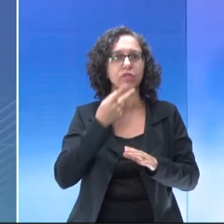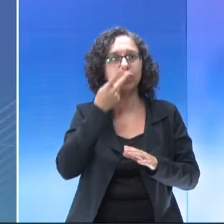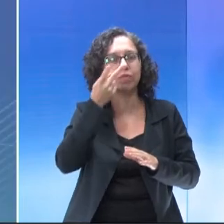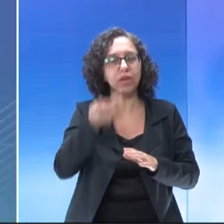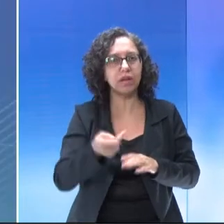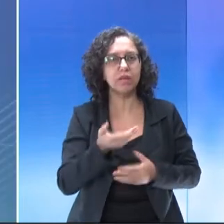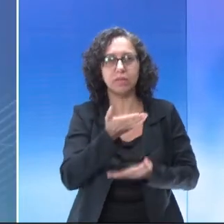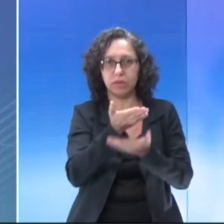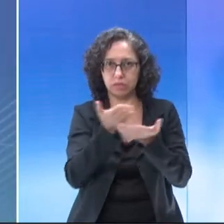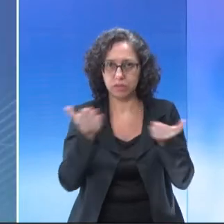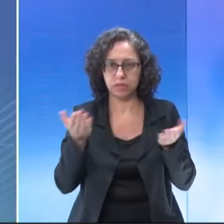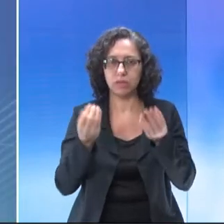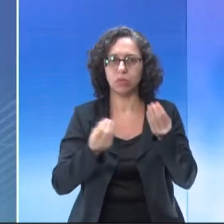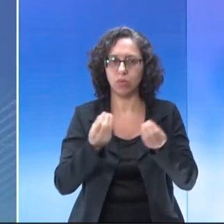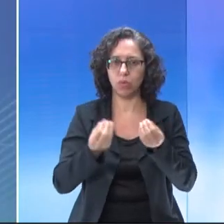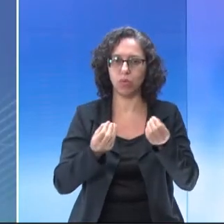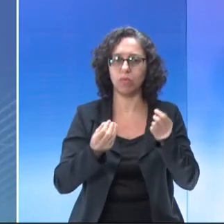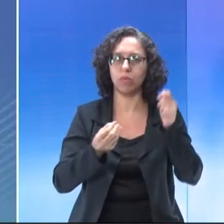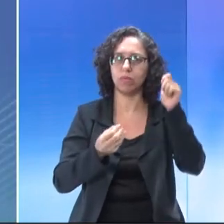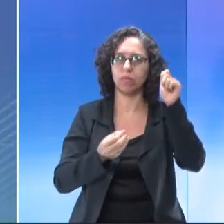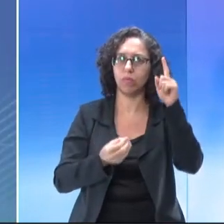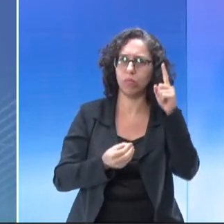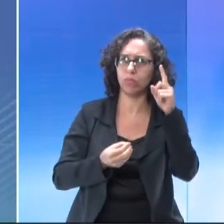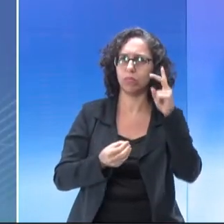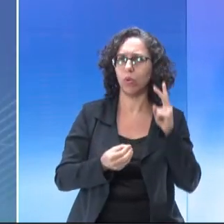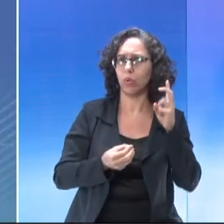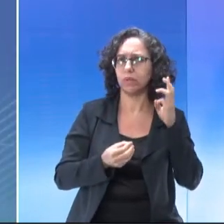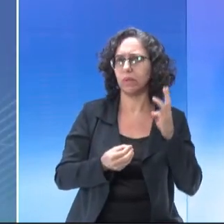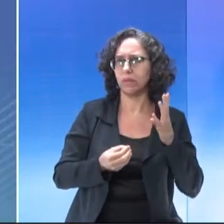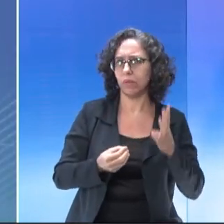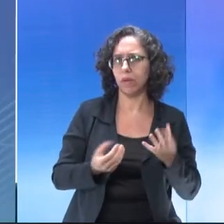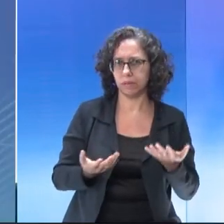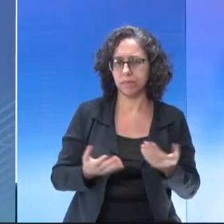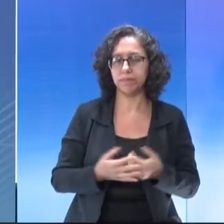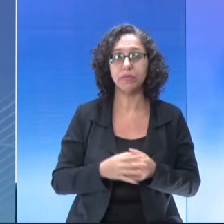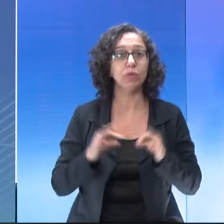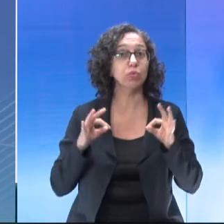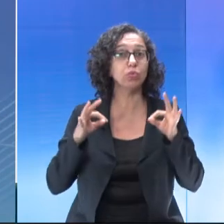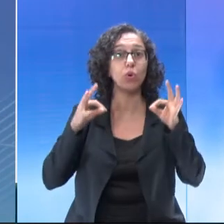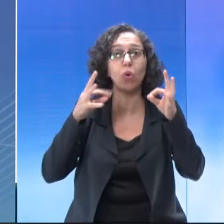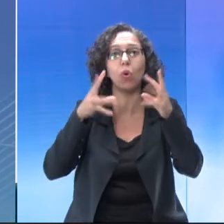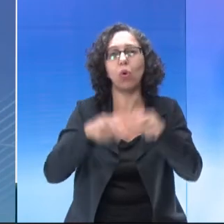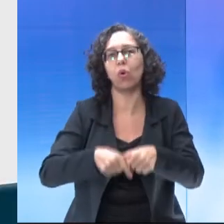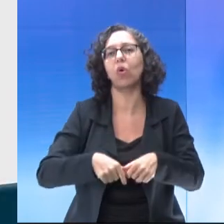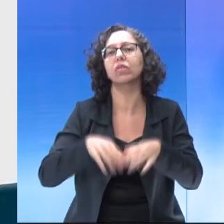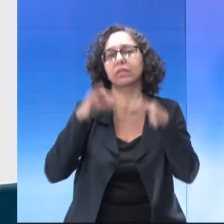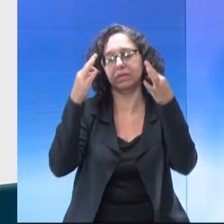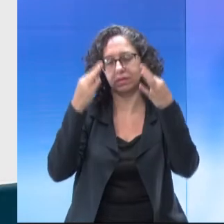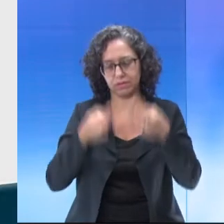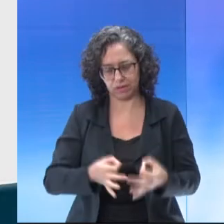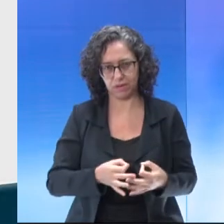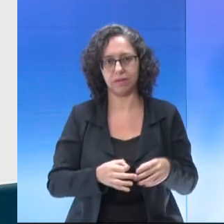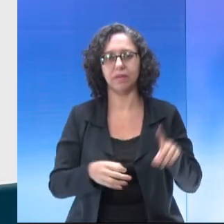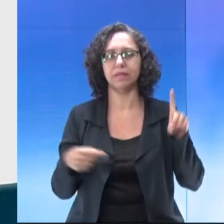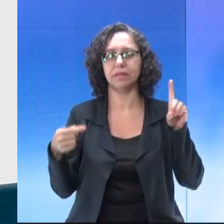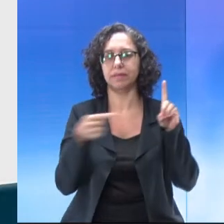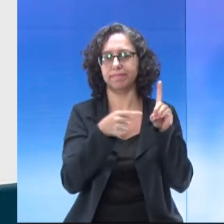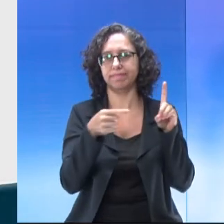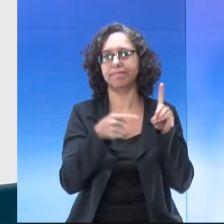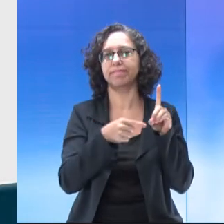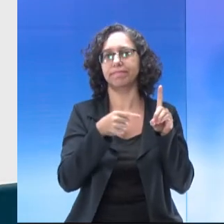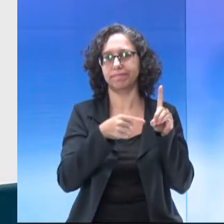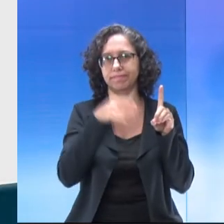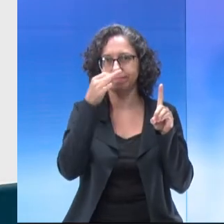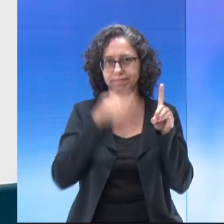aí para vocês, já fui dando pistas para vocês as quais estavam corretas. Ou seja, todas as afirmativas